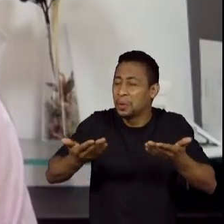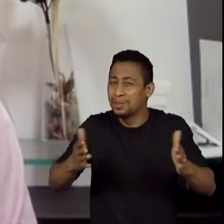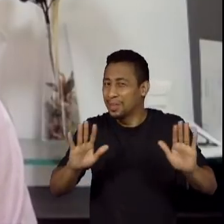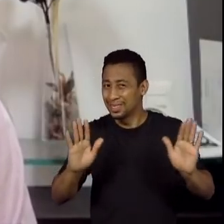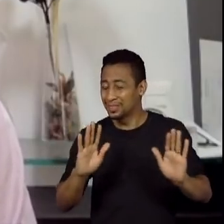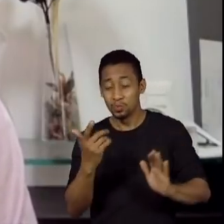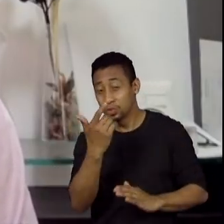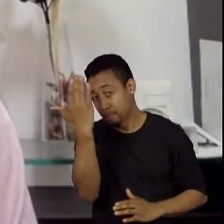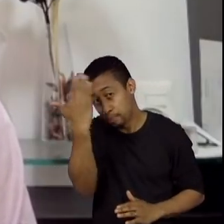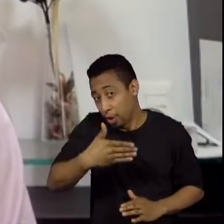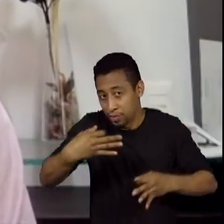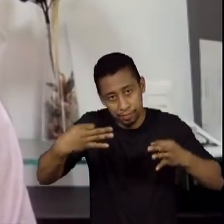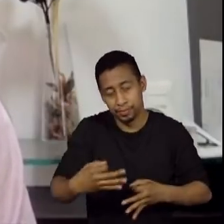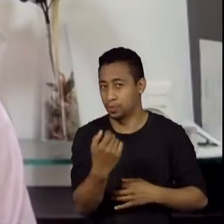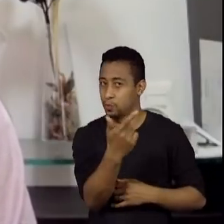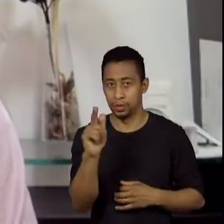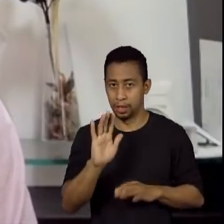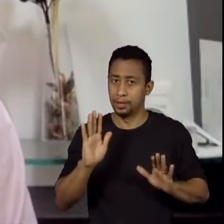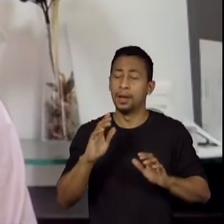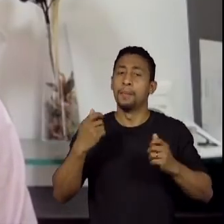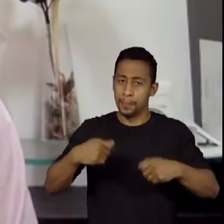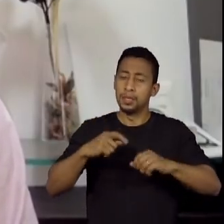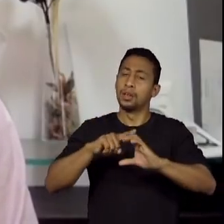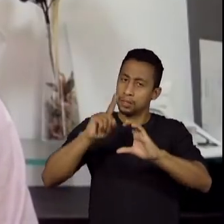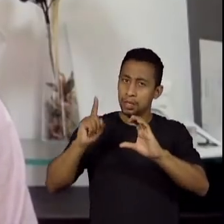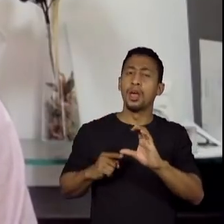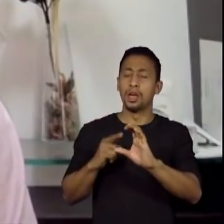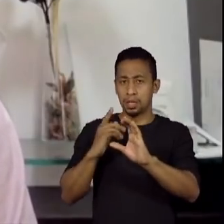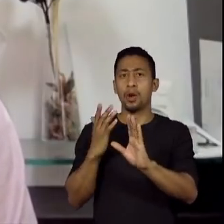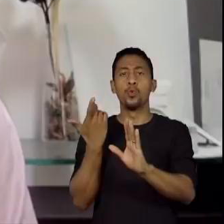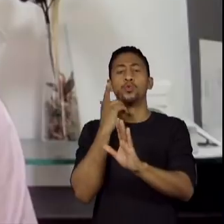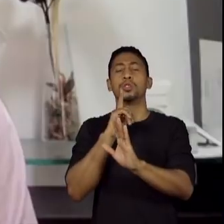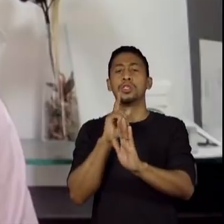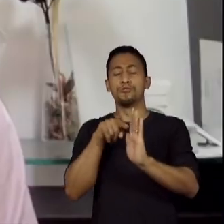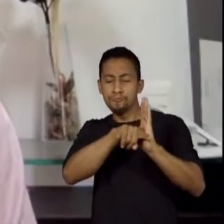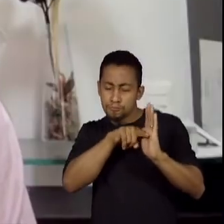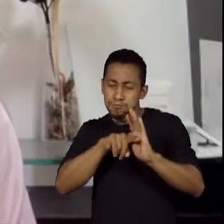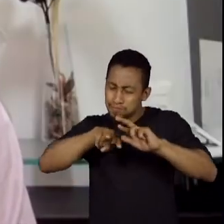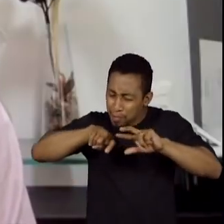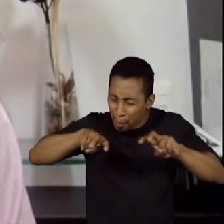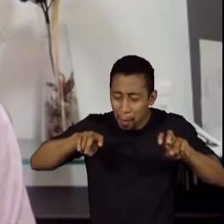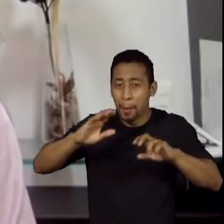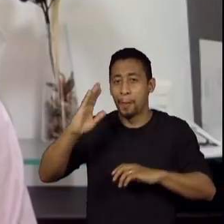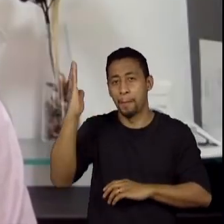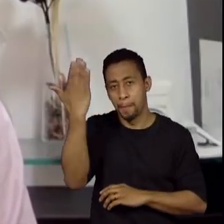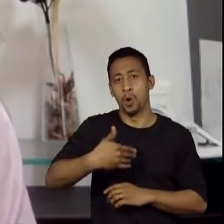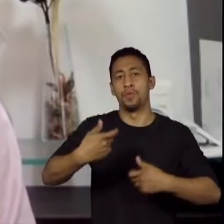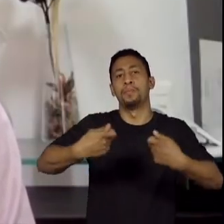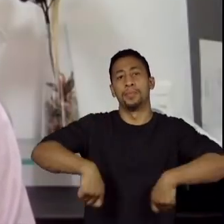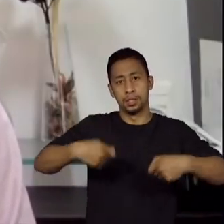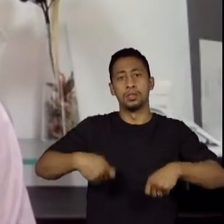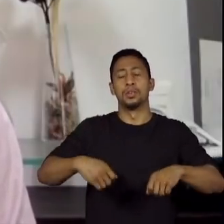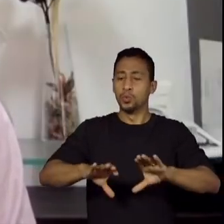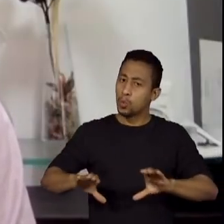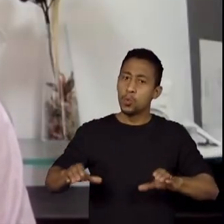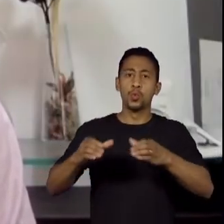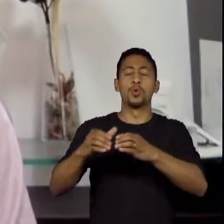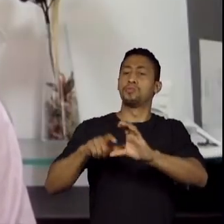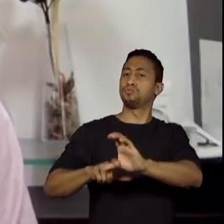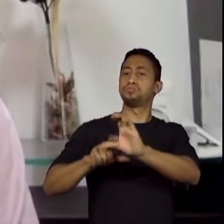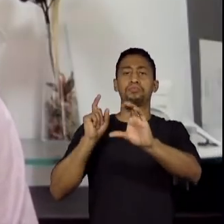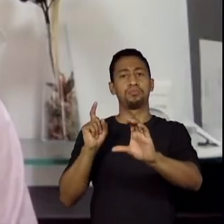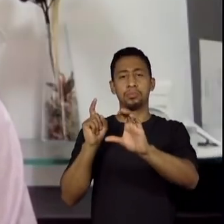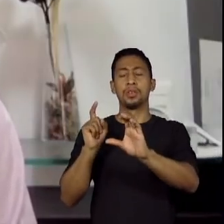incontestável, a gente precisa de validação científica. Como toda boa ciência, ela precisa ser validada por grupos independentes,